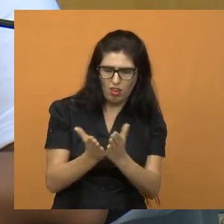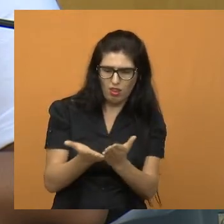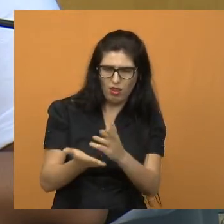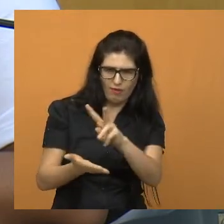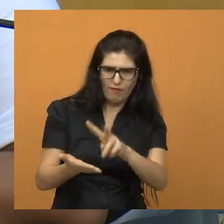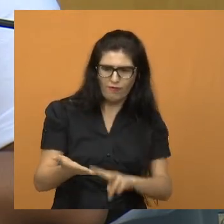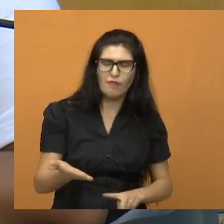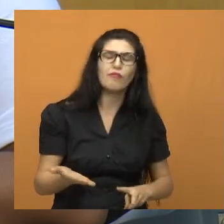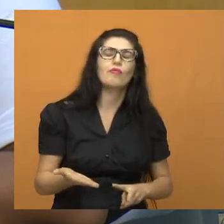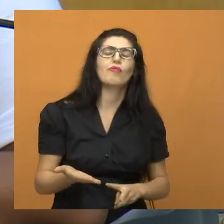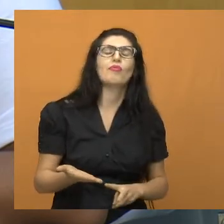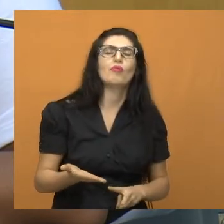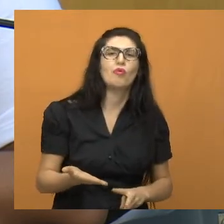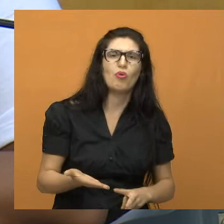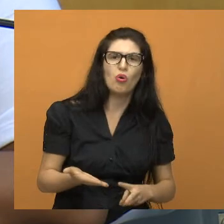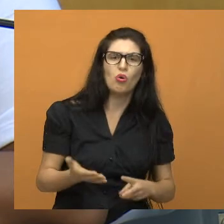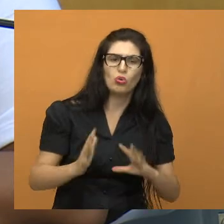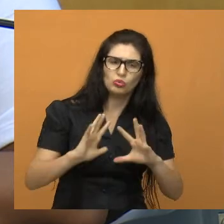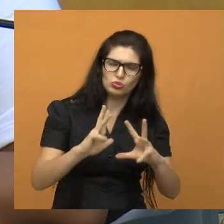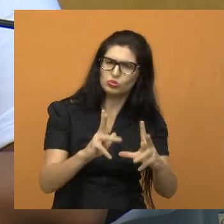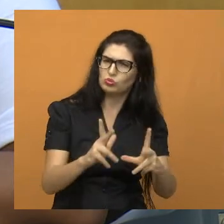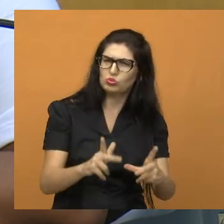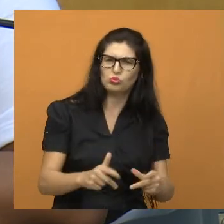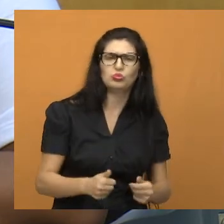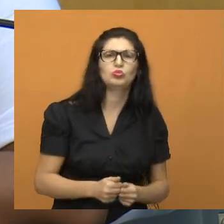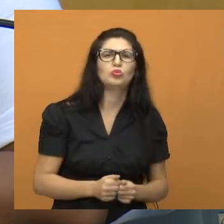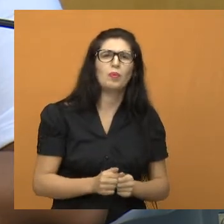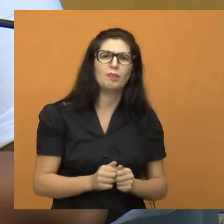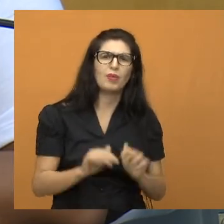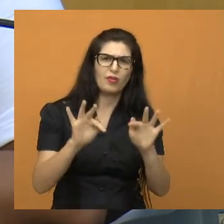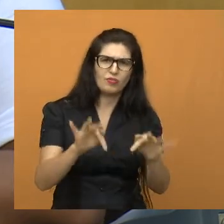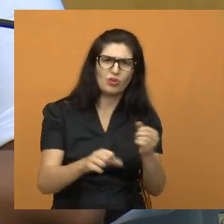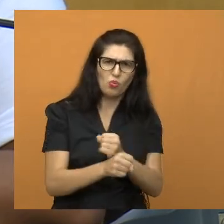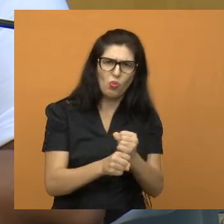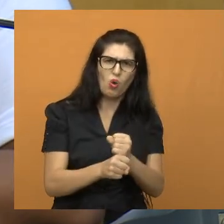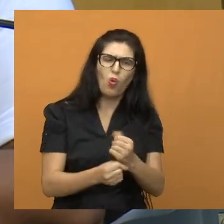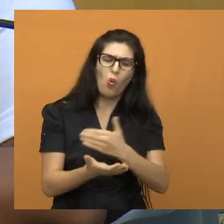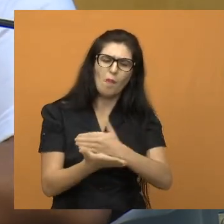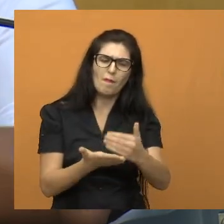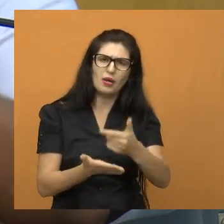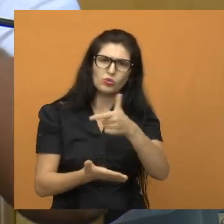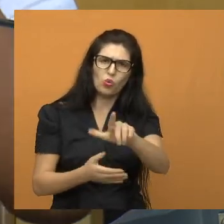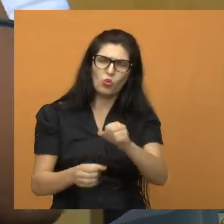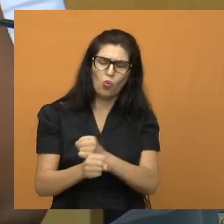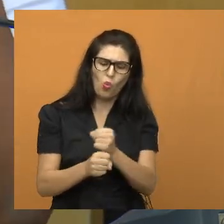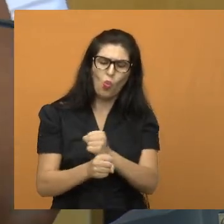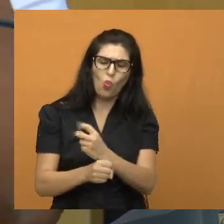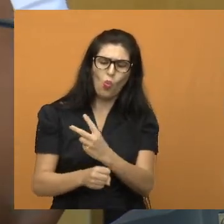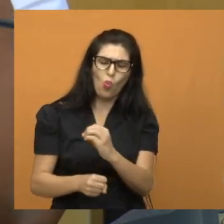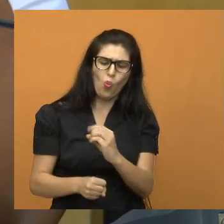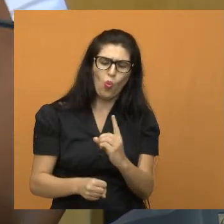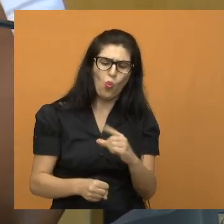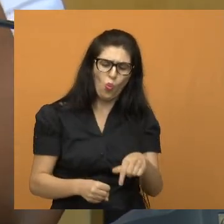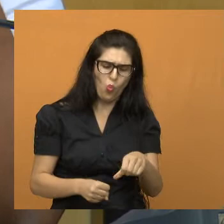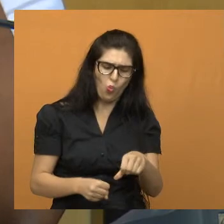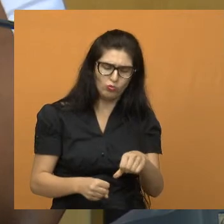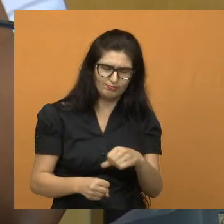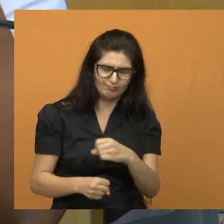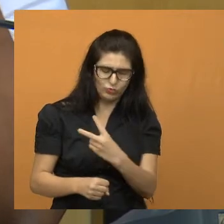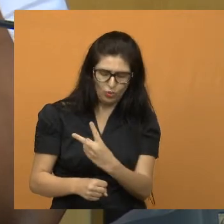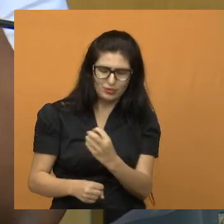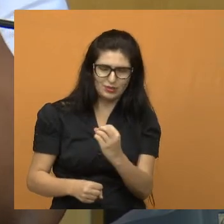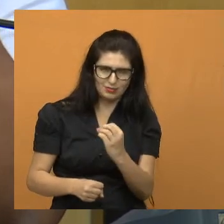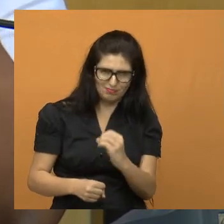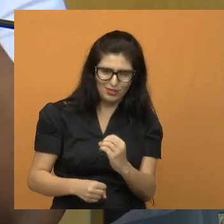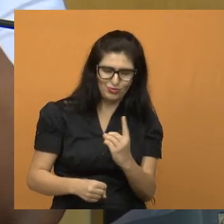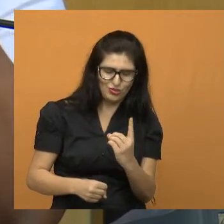e aí faz as formações no fim do ano para começar a campanha no ano que vem, né? Então, é só dando essa